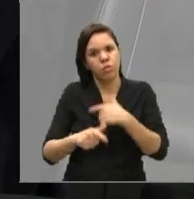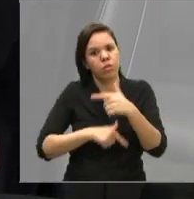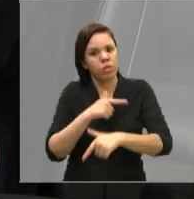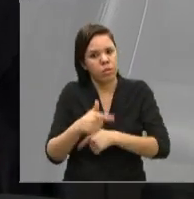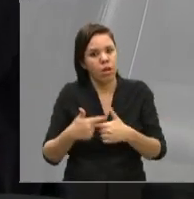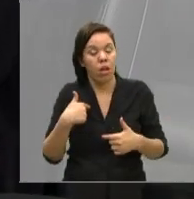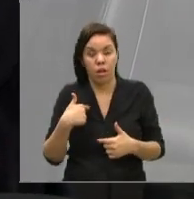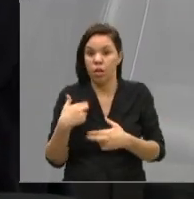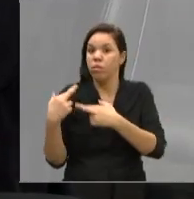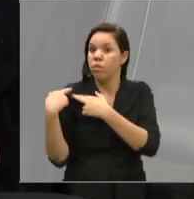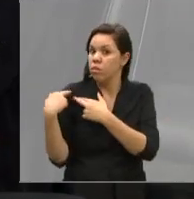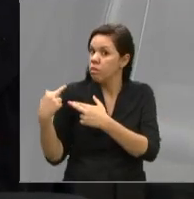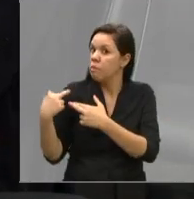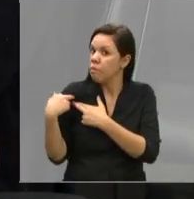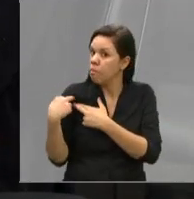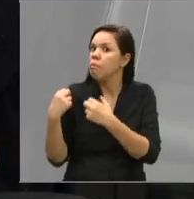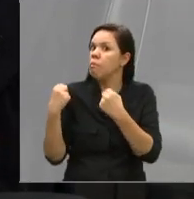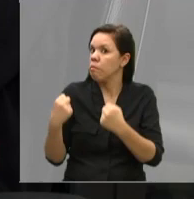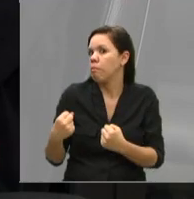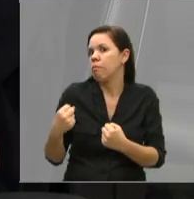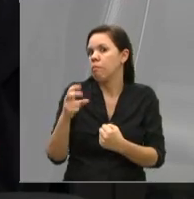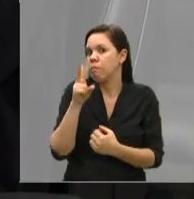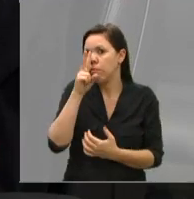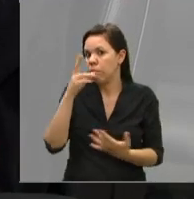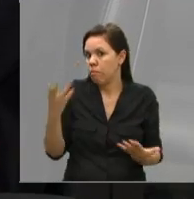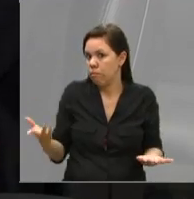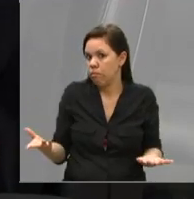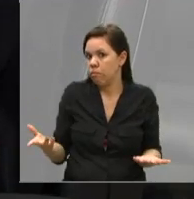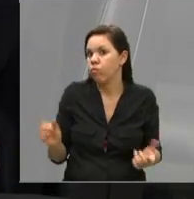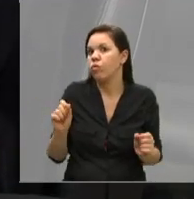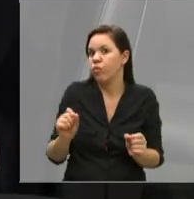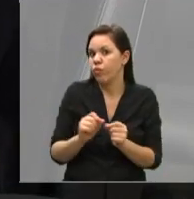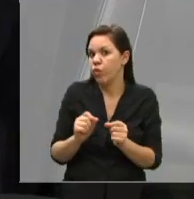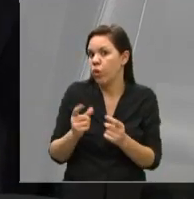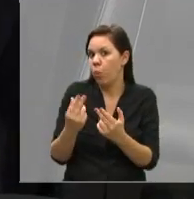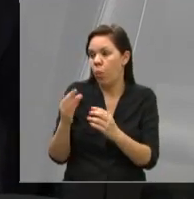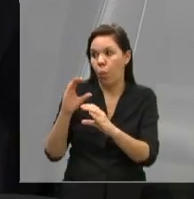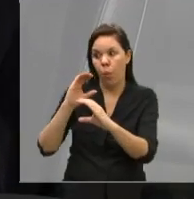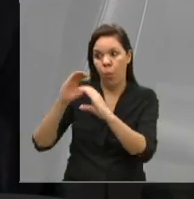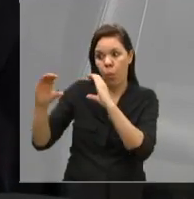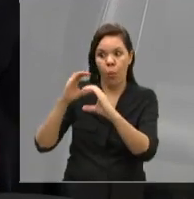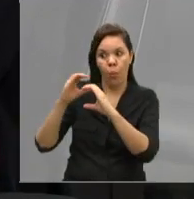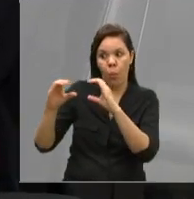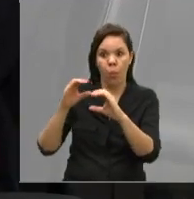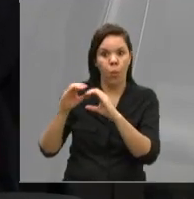estou com uma tarefa, uma responsabilidade de ser um megafone